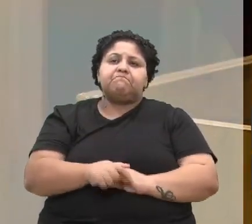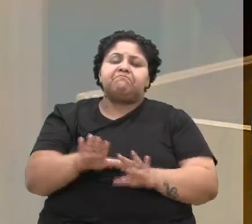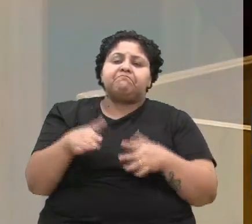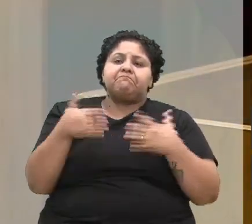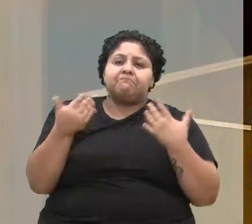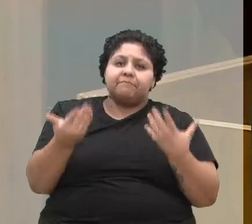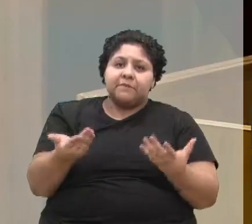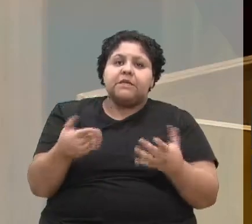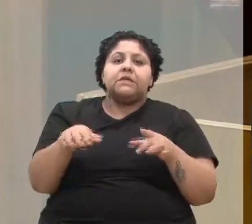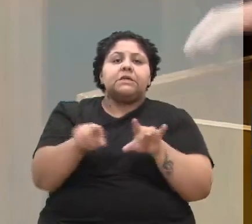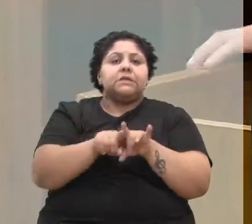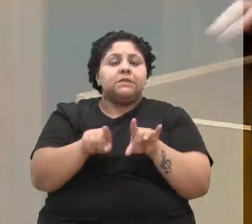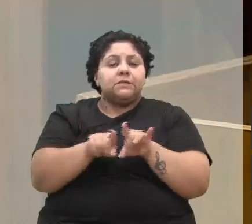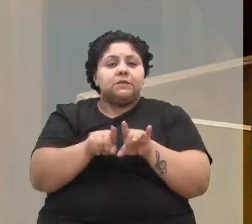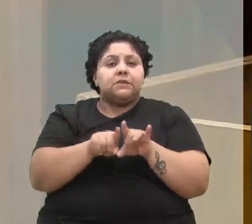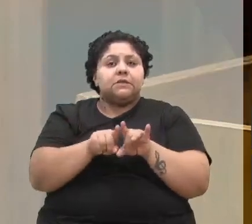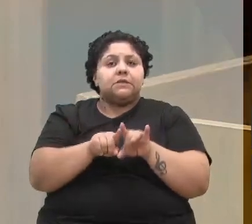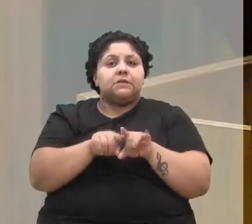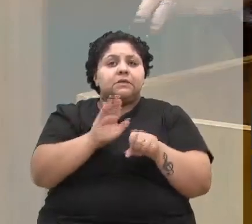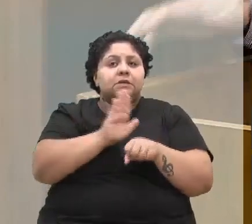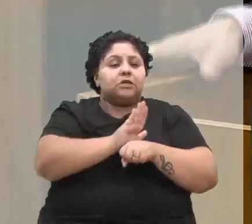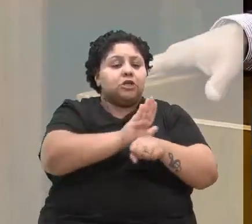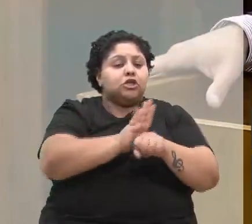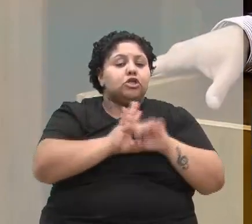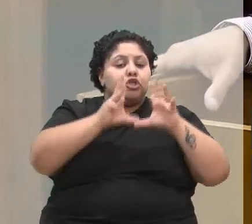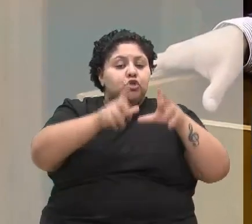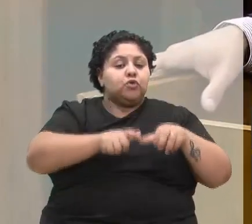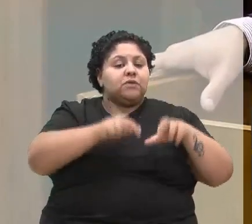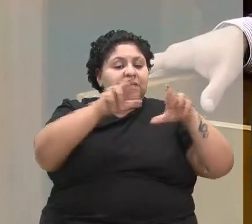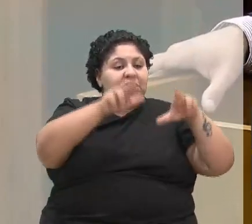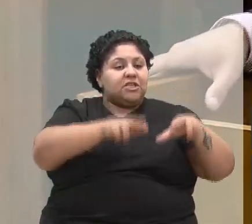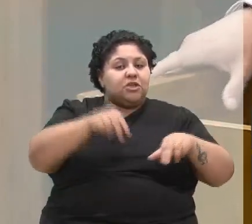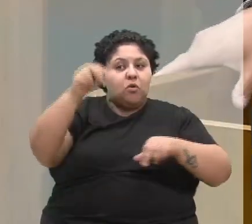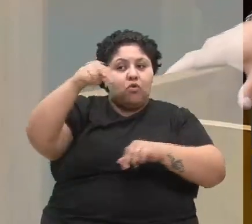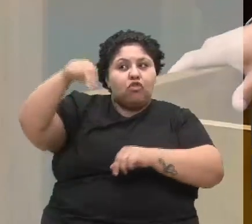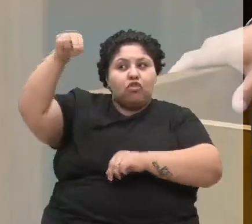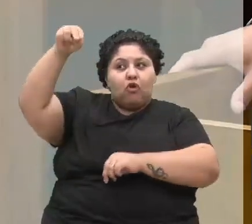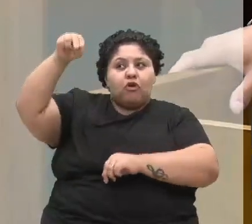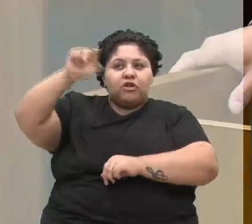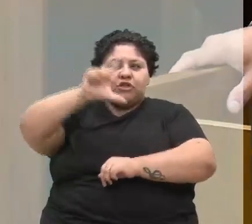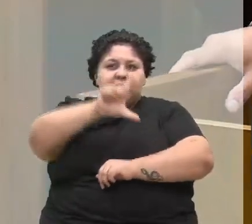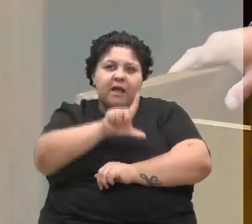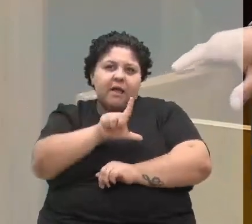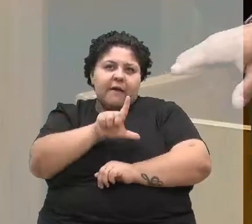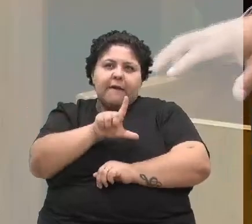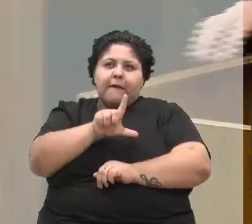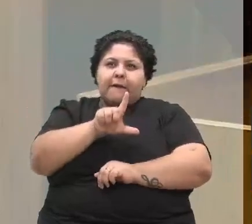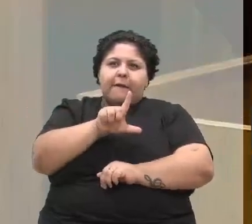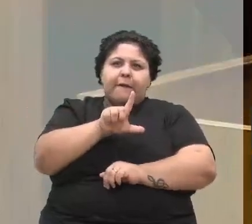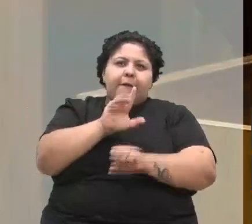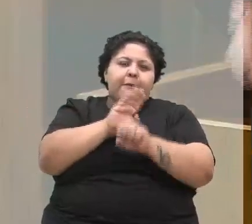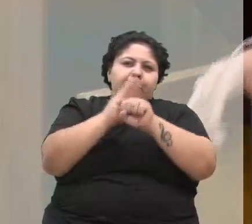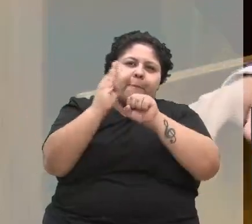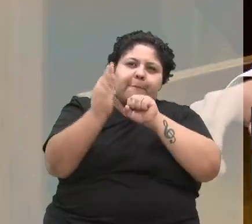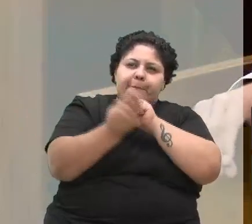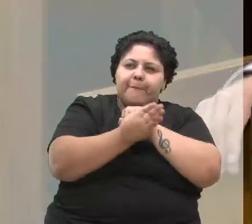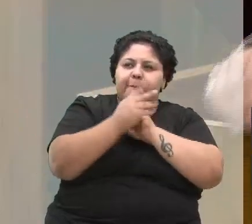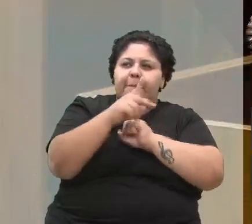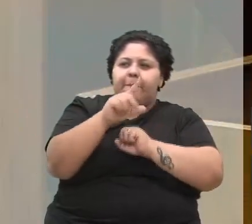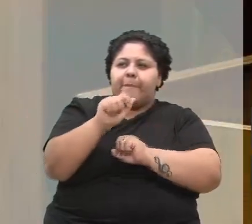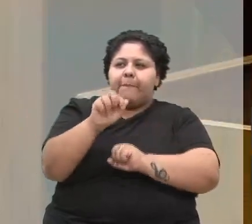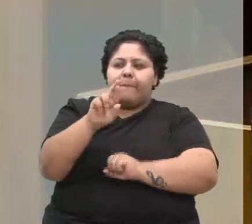Então, também beneficiando toda a região norte e leste, inclusive bairros como Parque Oásis,